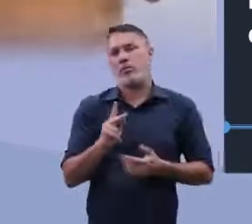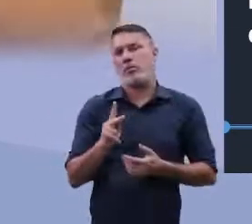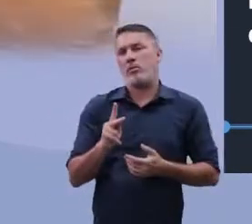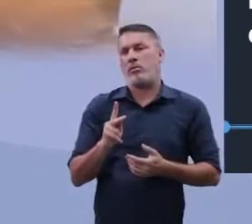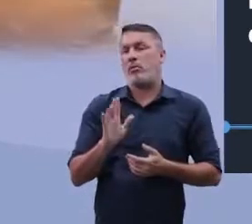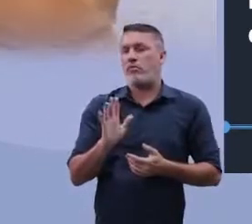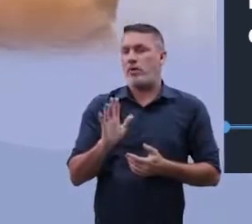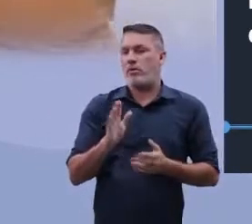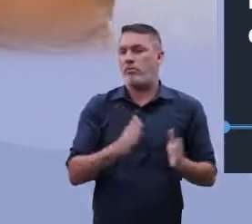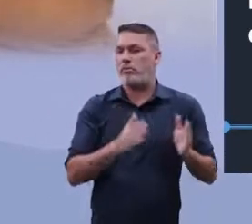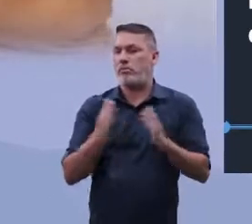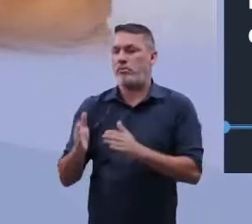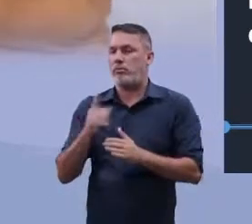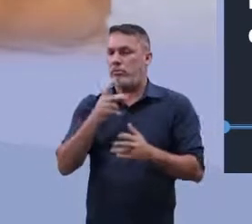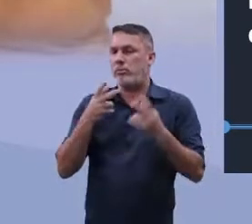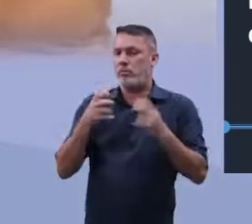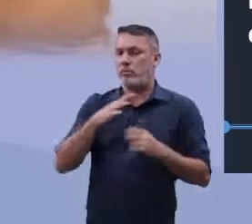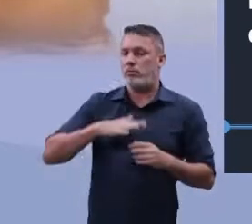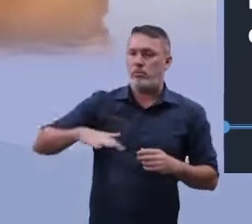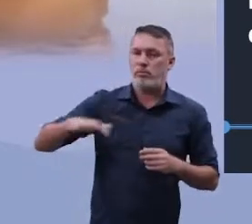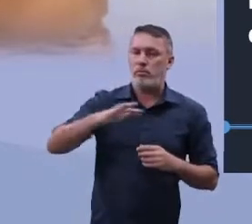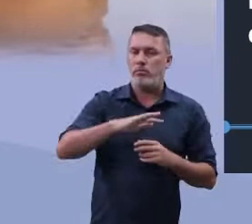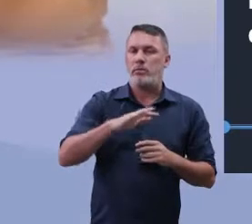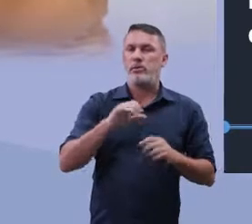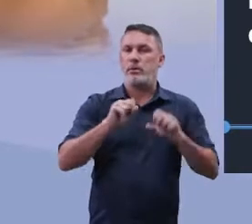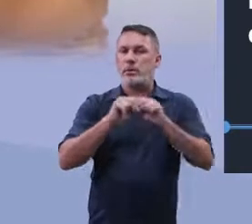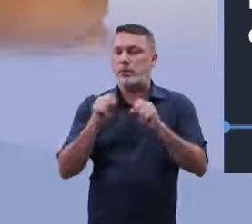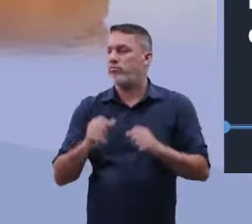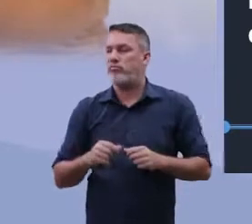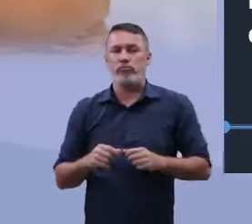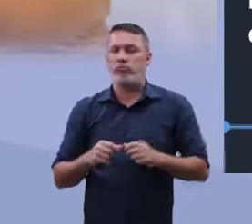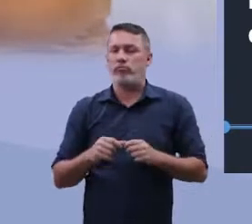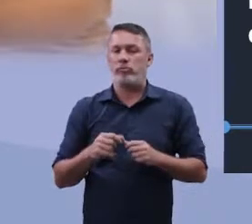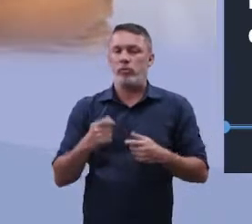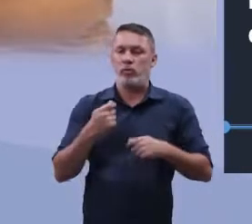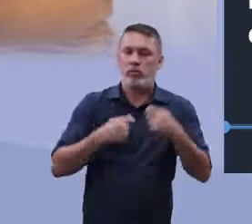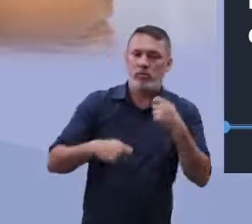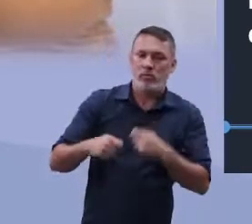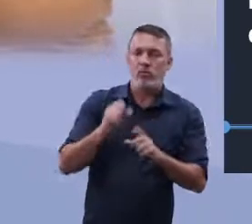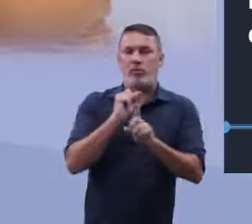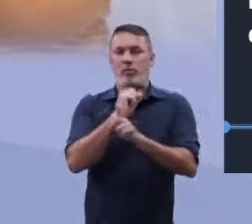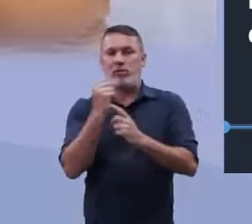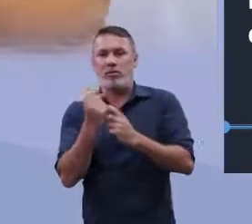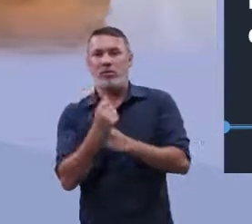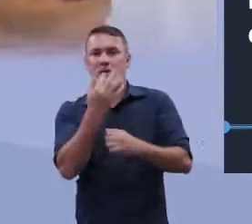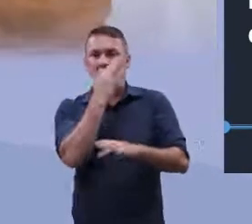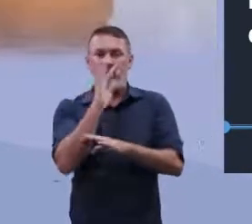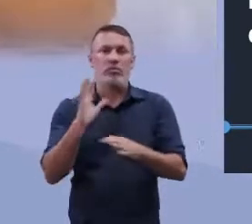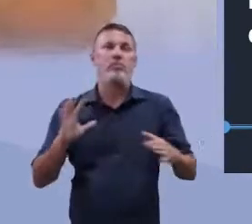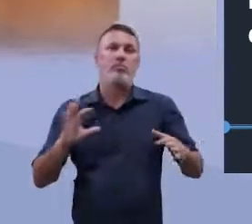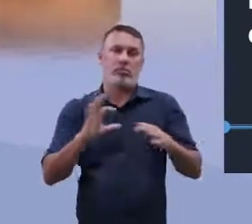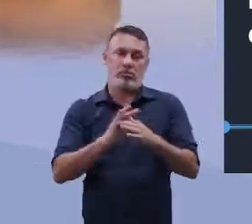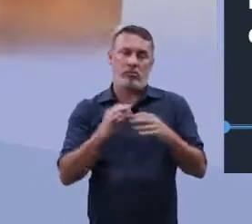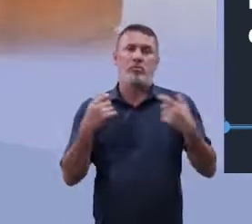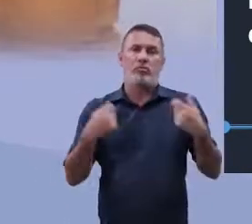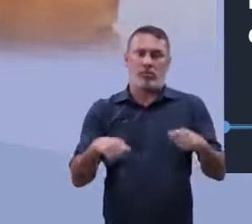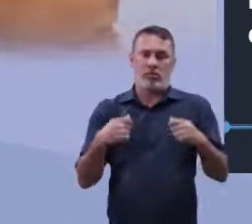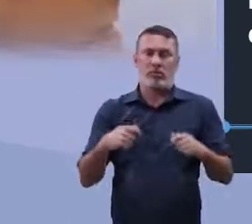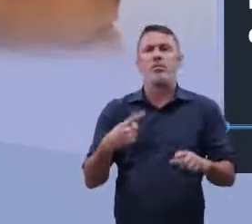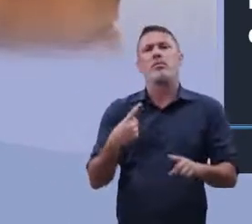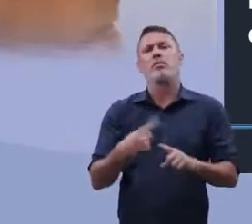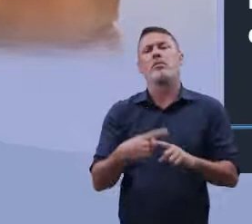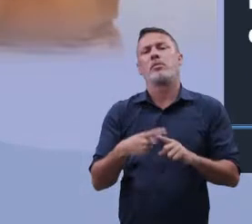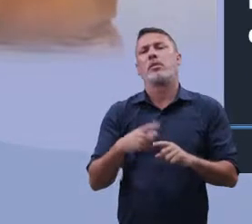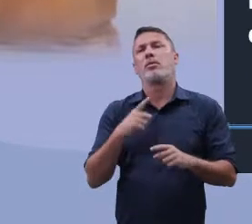mas se você voltar com a ideia da sustentabilidade, a economia, a sociedade e o meio ambiente tem que agir junto. Quando